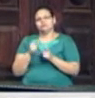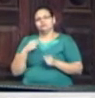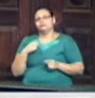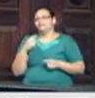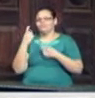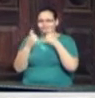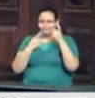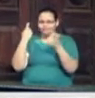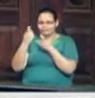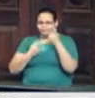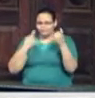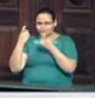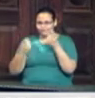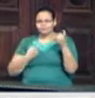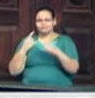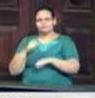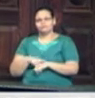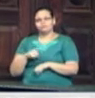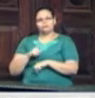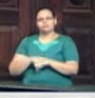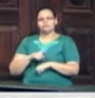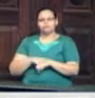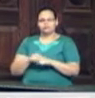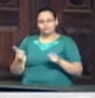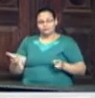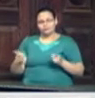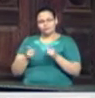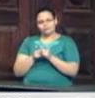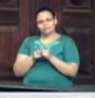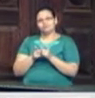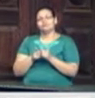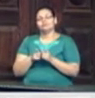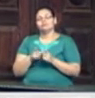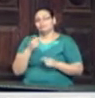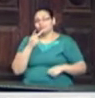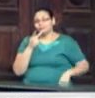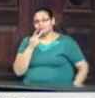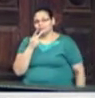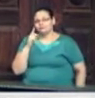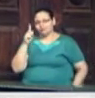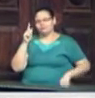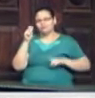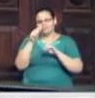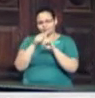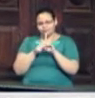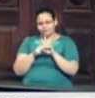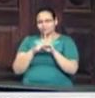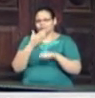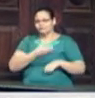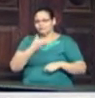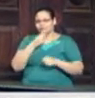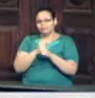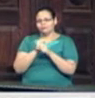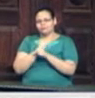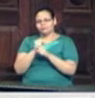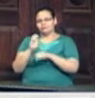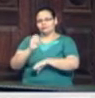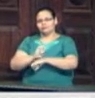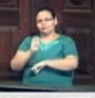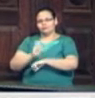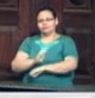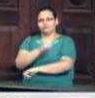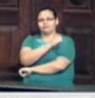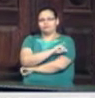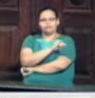maior preocupação nesse momento. O curtíssimo prazo, eu estou dizendo, o mês de dezembro desse ano. O Estado do Rio